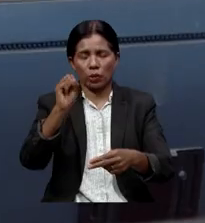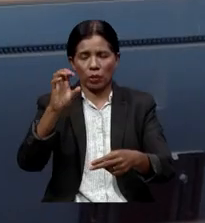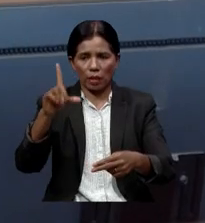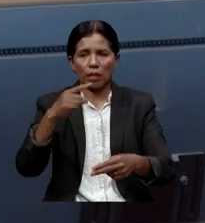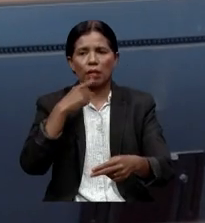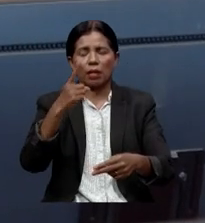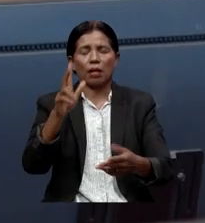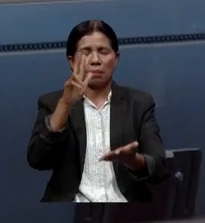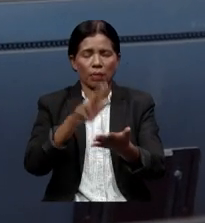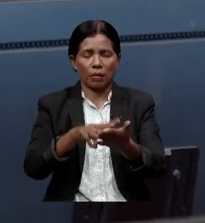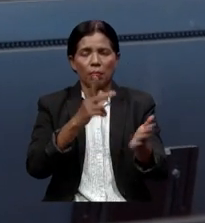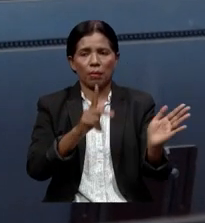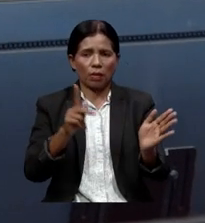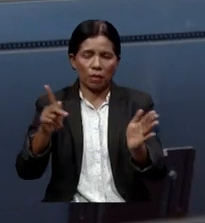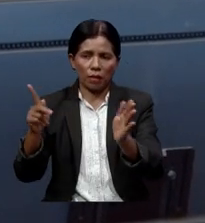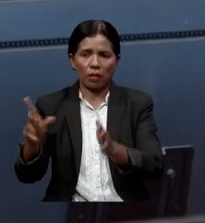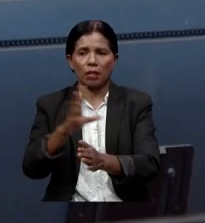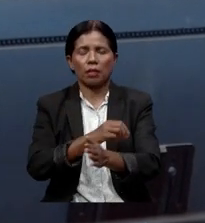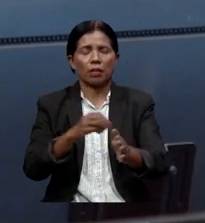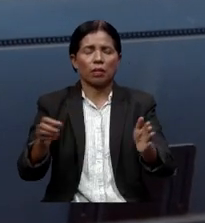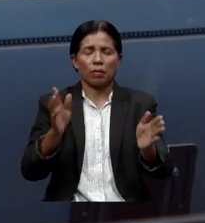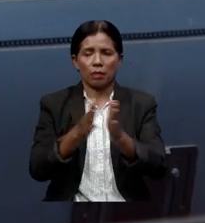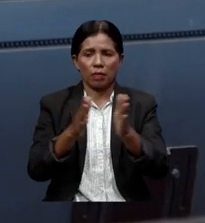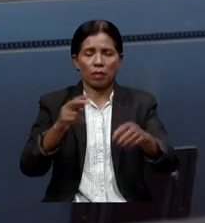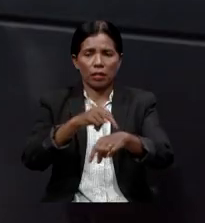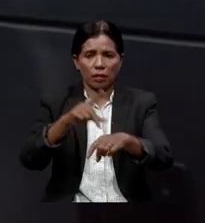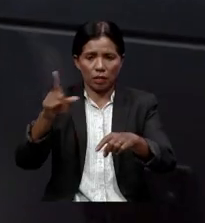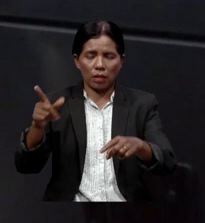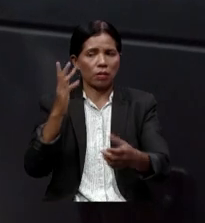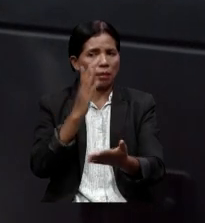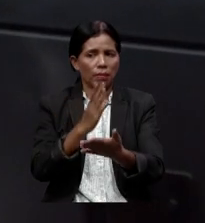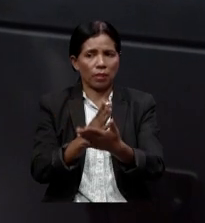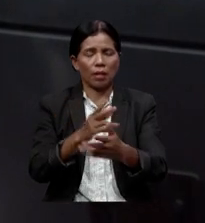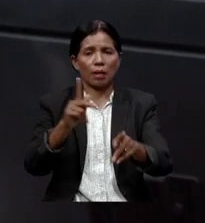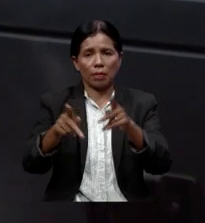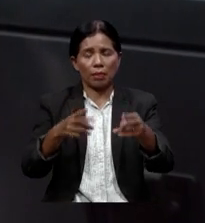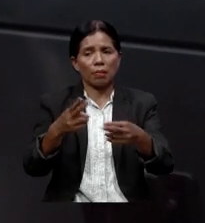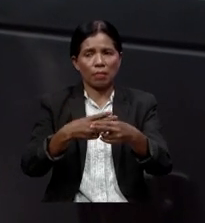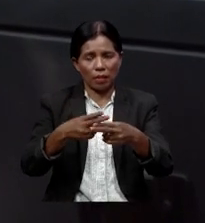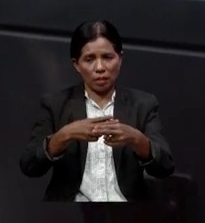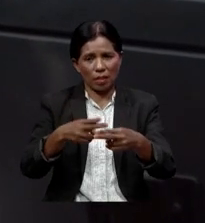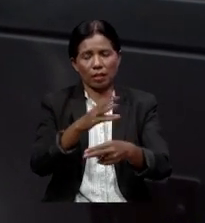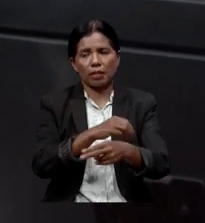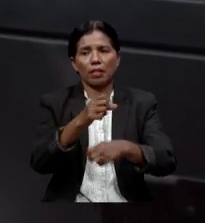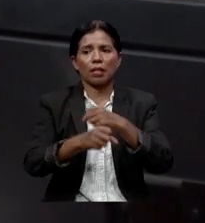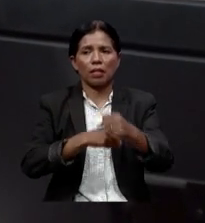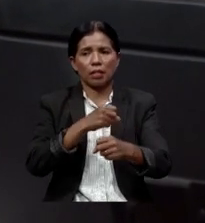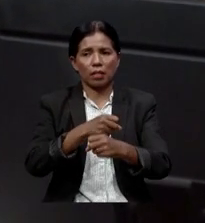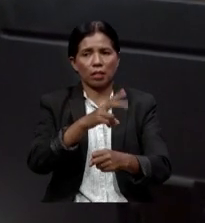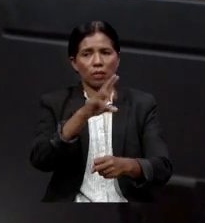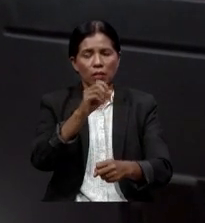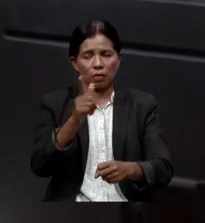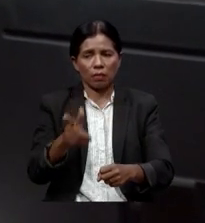Pereira, nebe aprova plano anual multissetorial nacional ato combate Carraixbada para período Tinarihun Rua Nesenhat